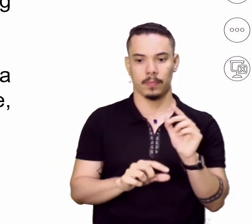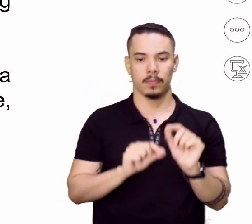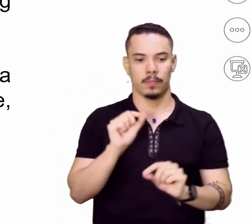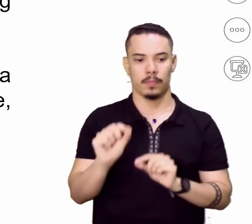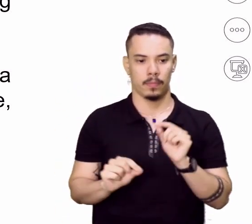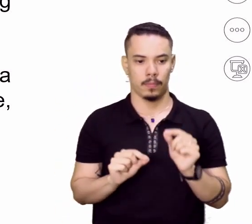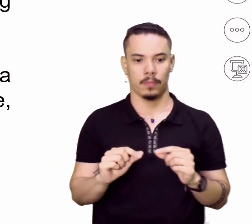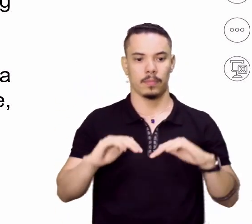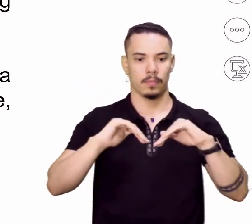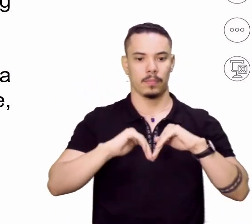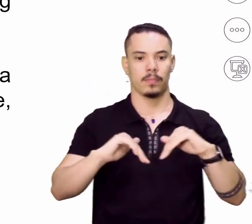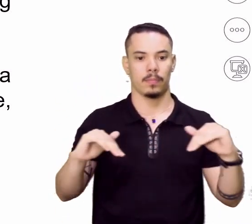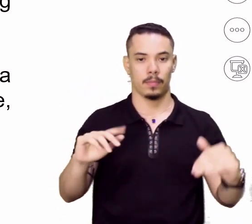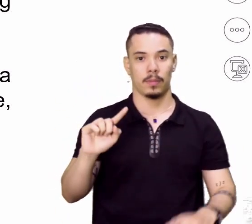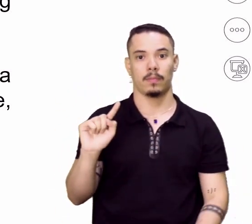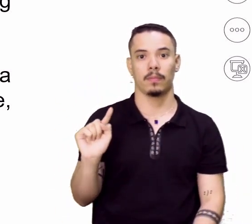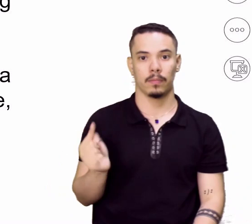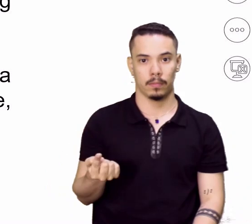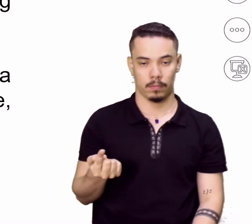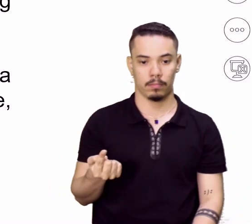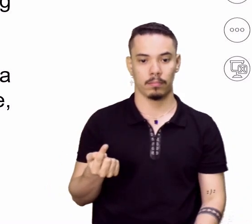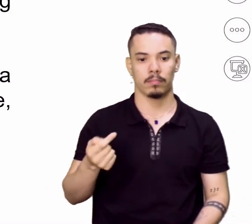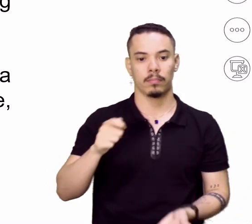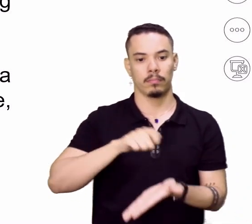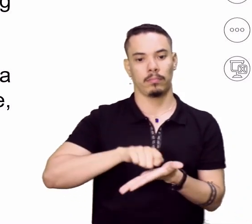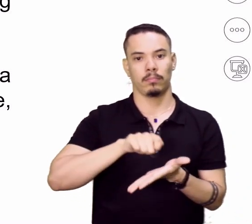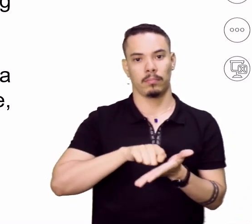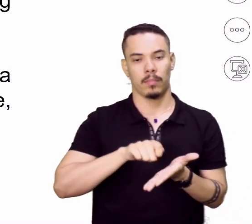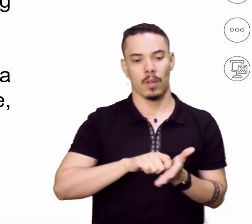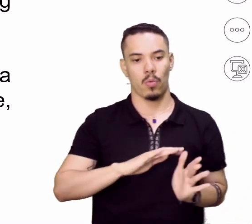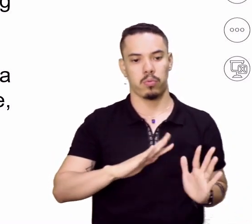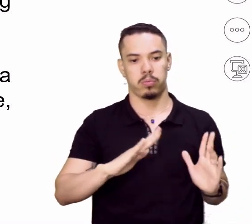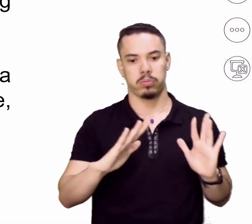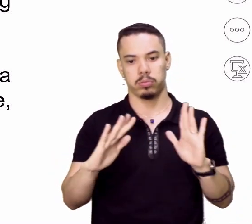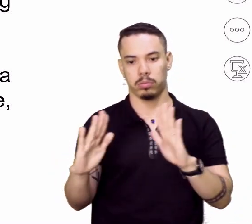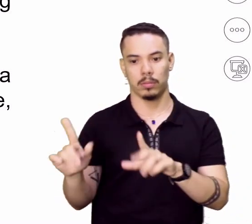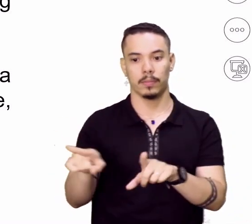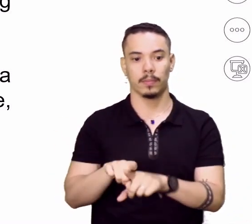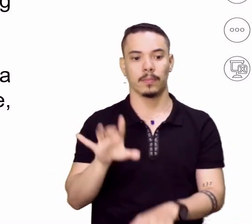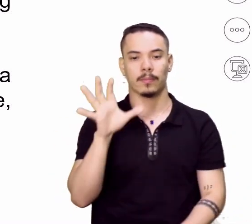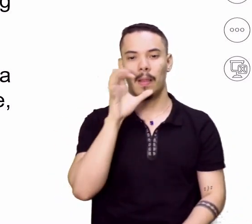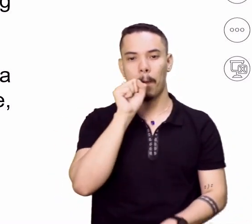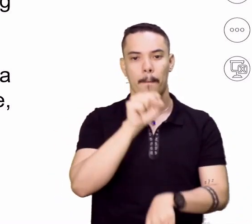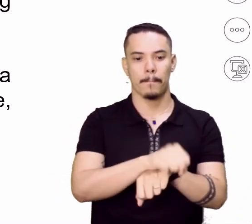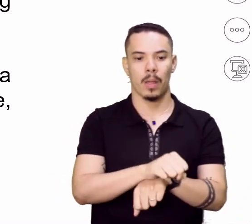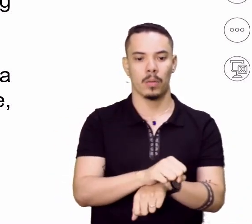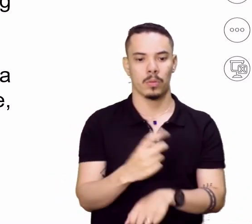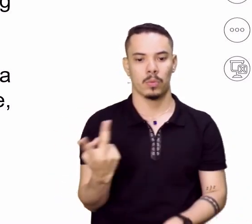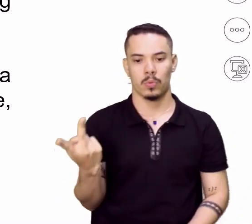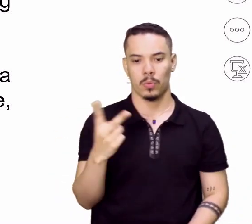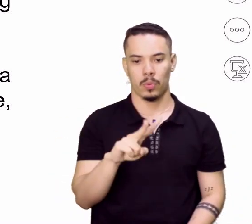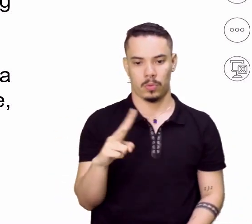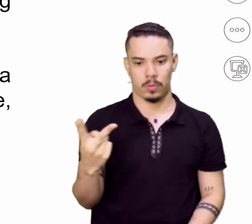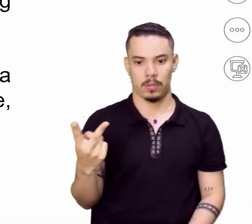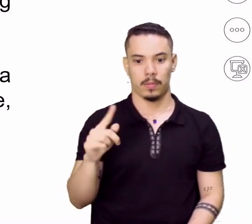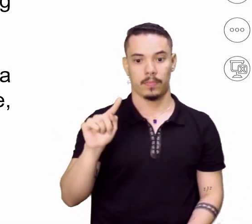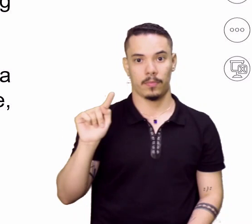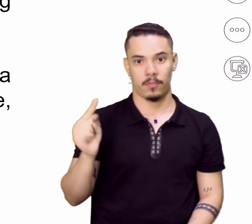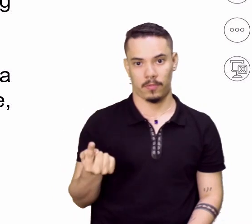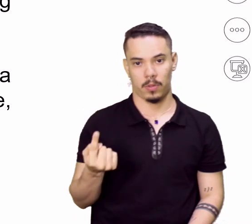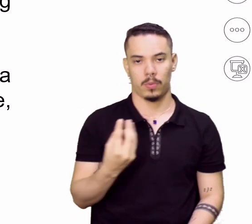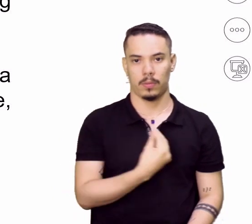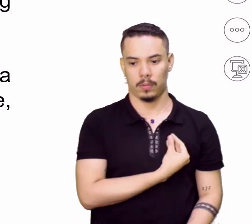São separadas por vírgula na escrita e por uma rápida pausa nos dois lados de onde as